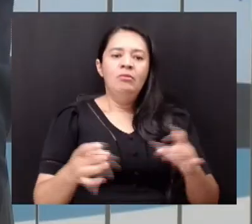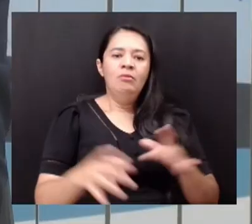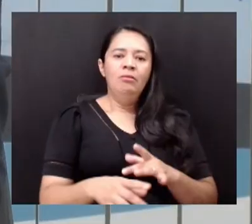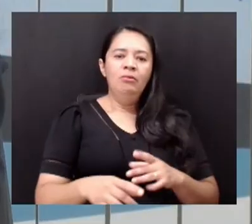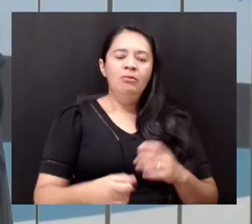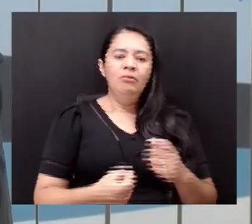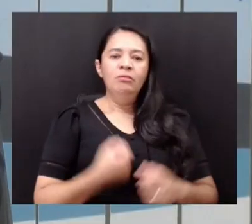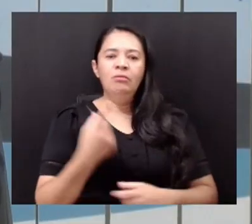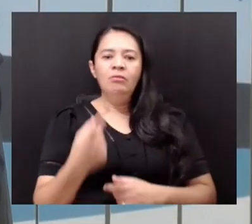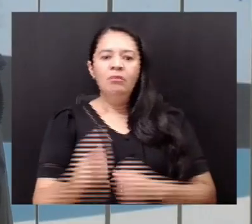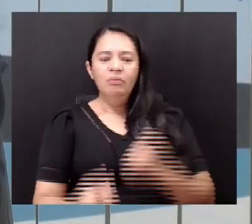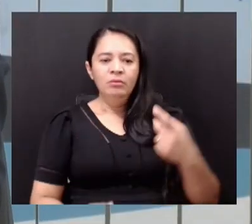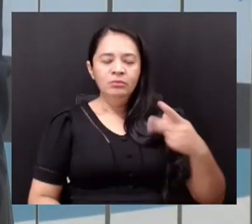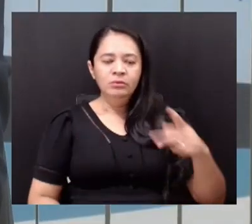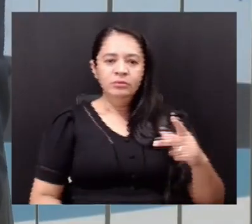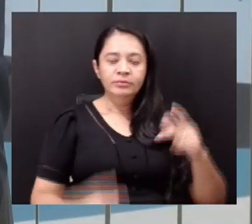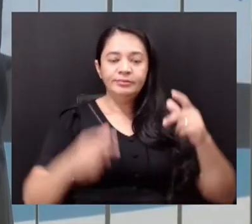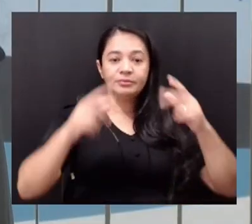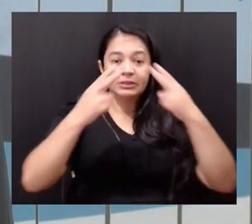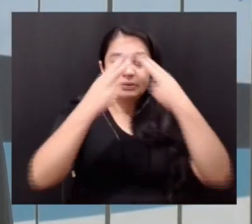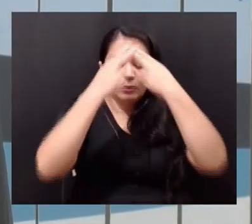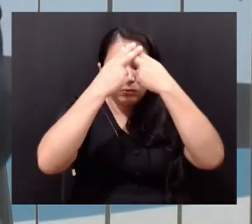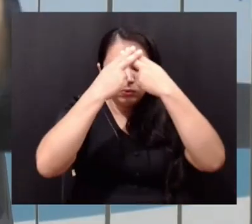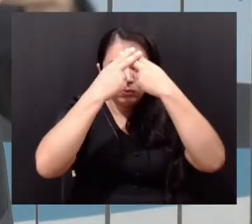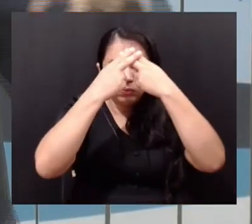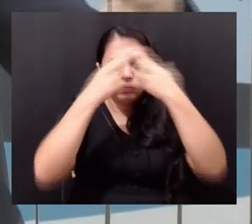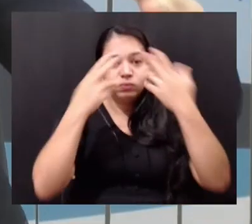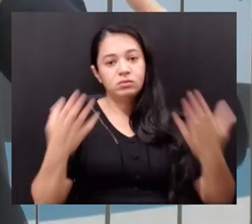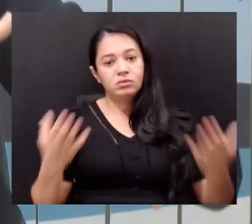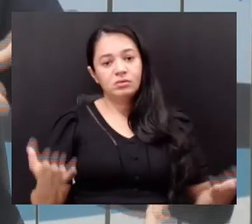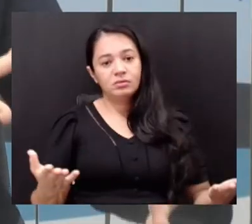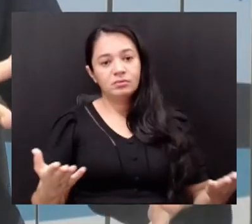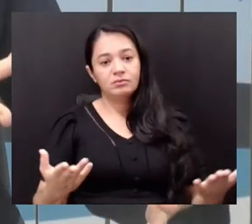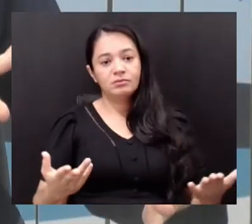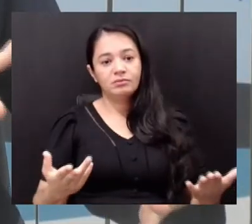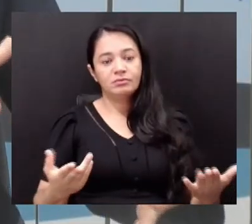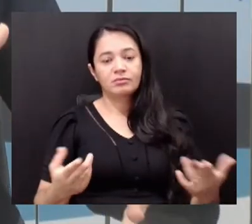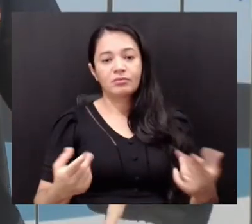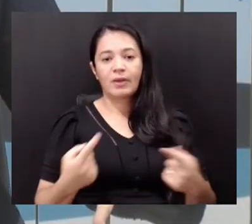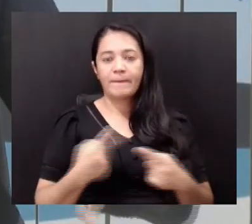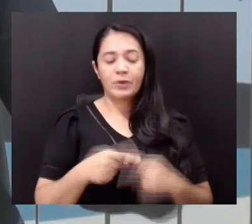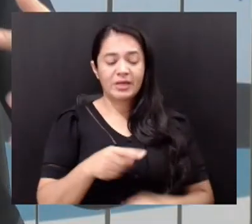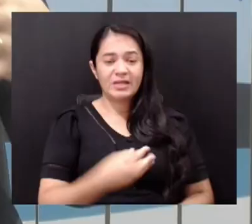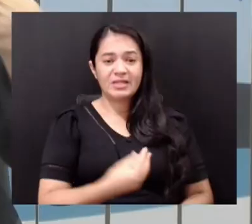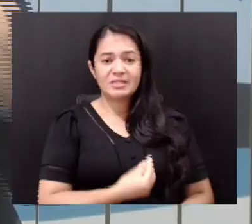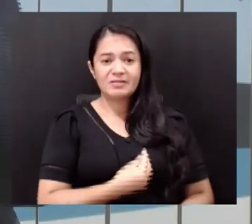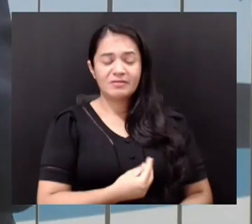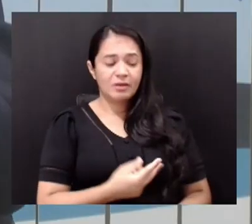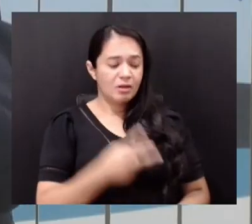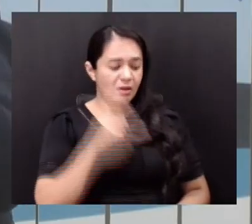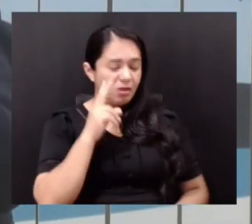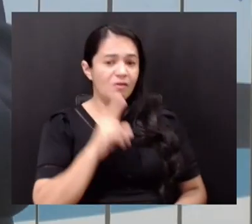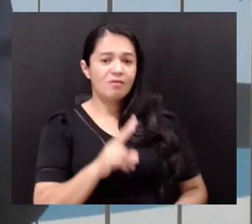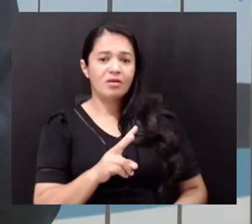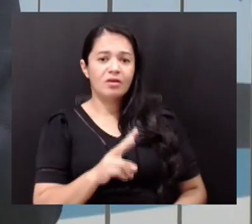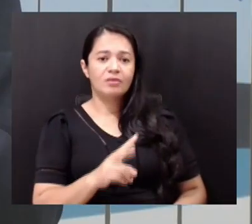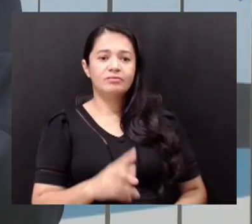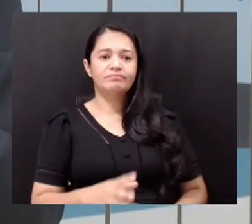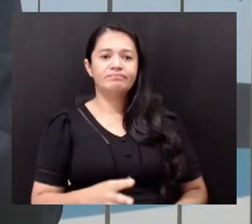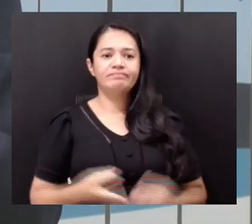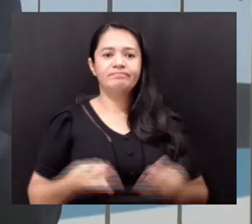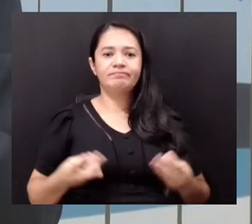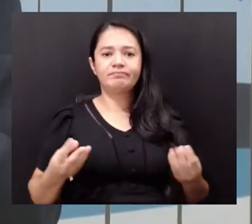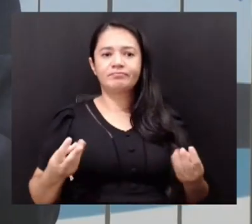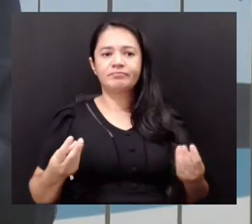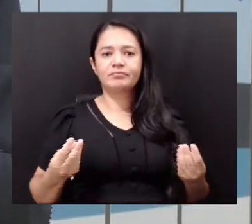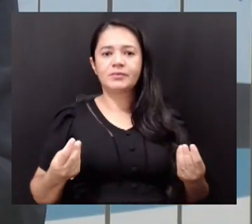transtorno pós-traumático, porque aquilo que eles vivenciaram, né, o